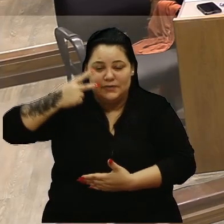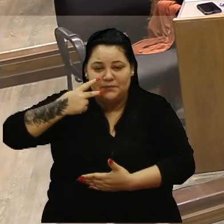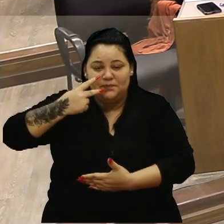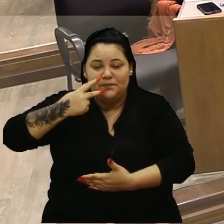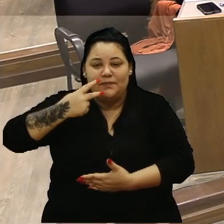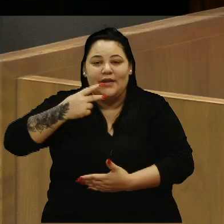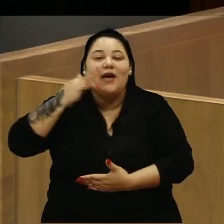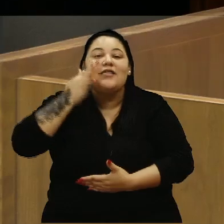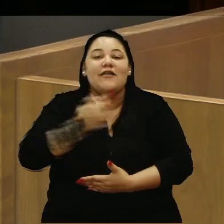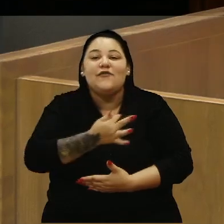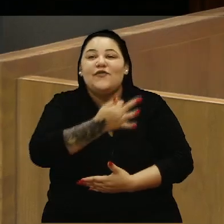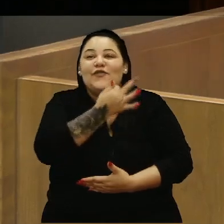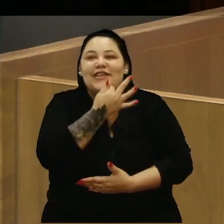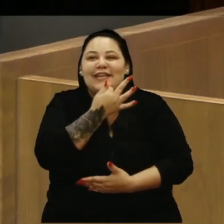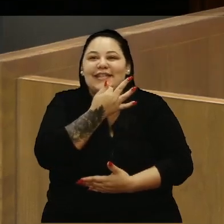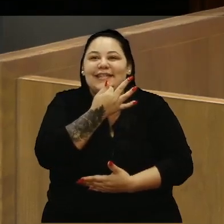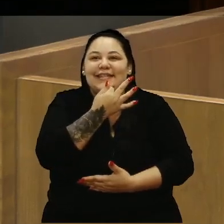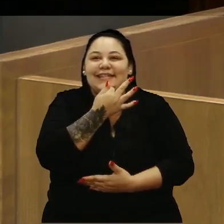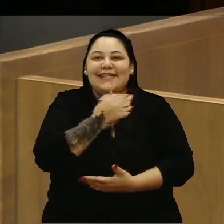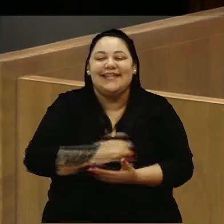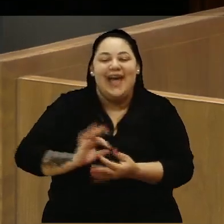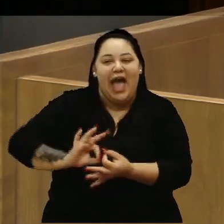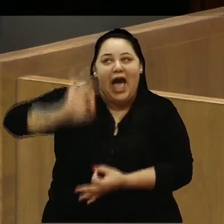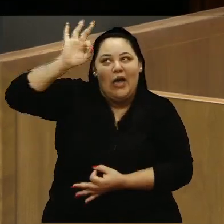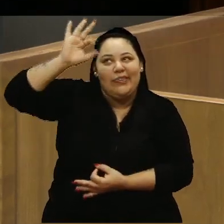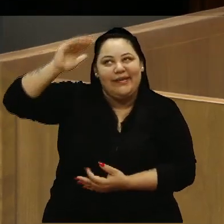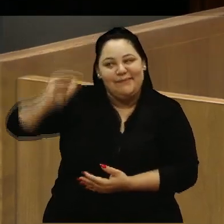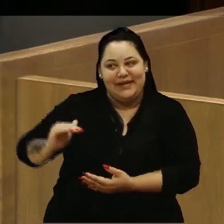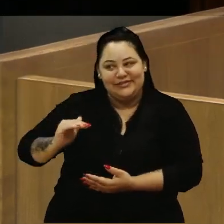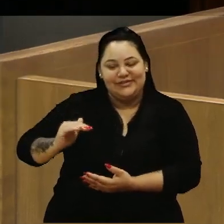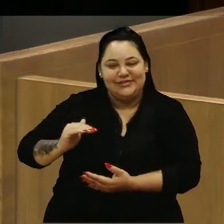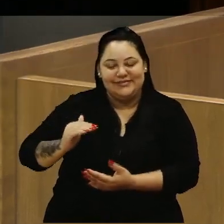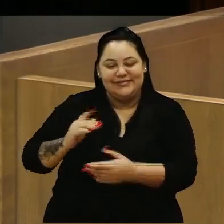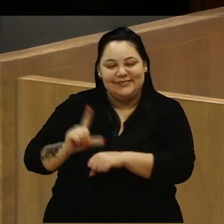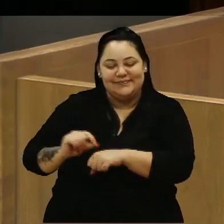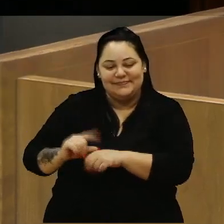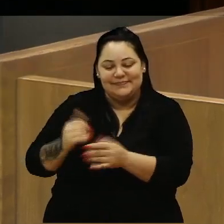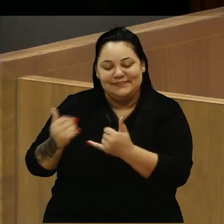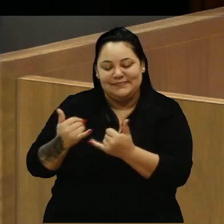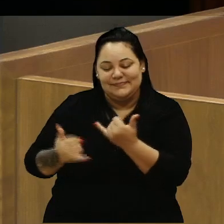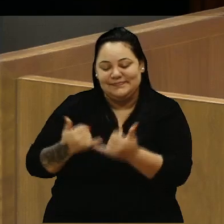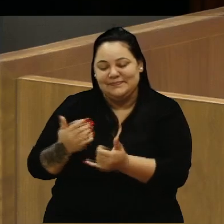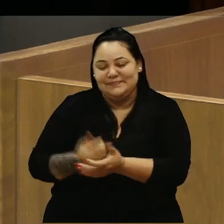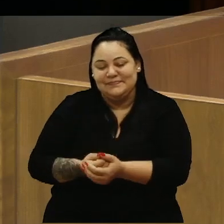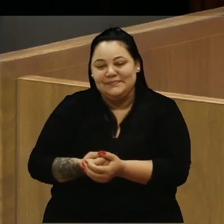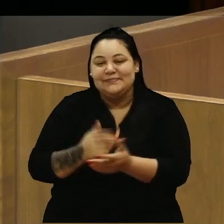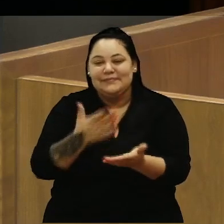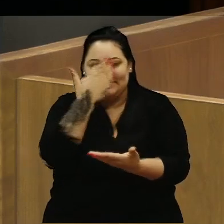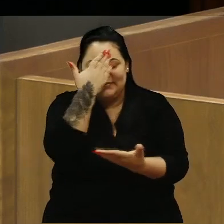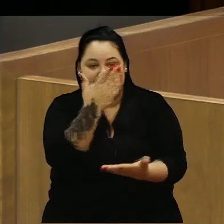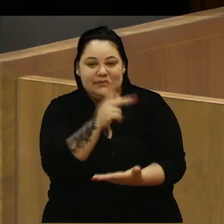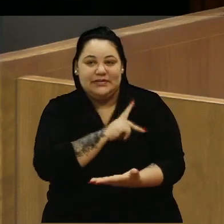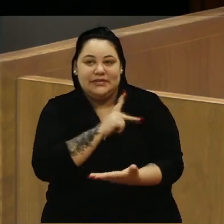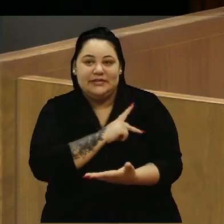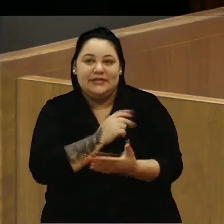da Forqueta, alta e baixa. Muito obrigada, presidente. Realmente, o trem chegou antes